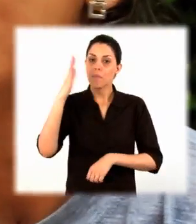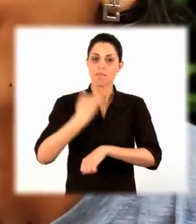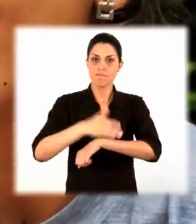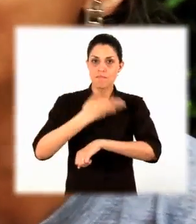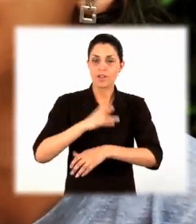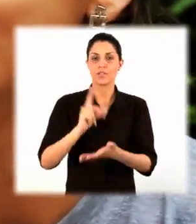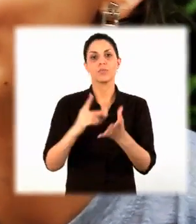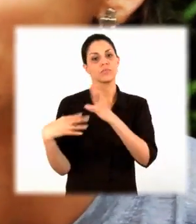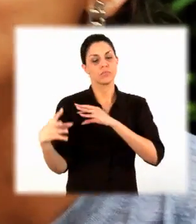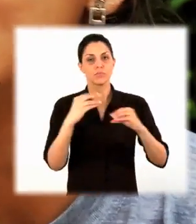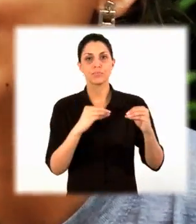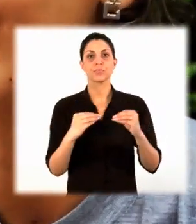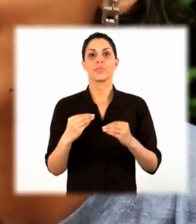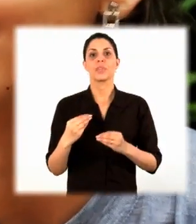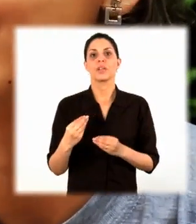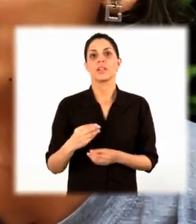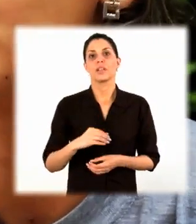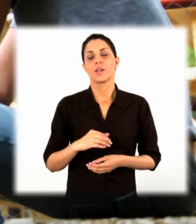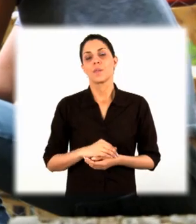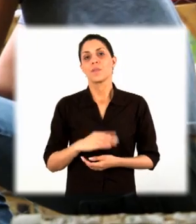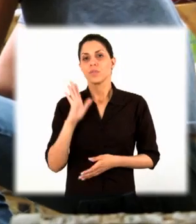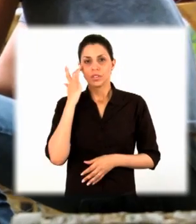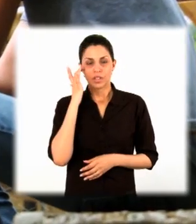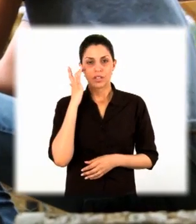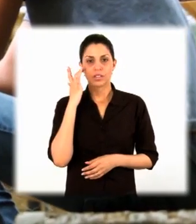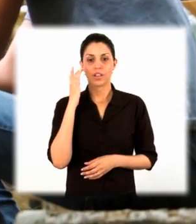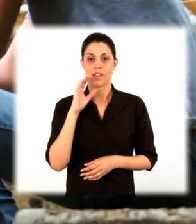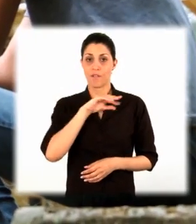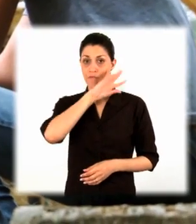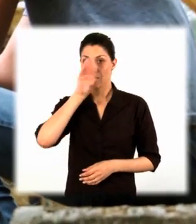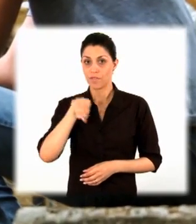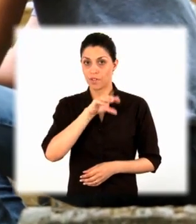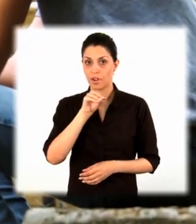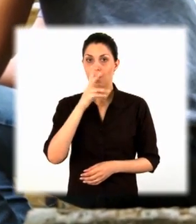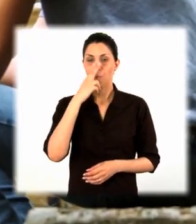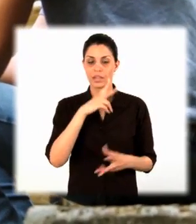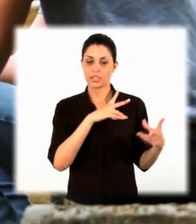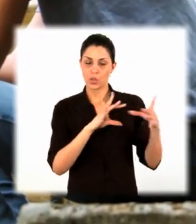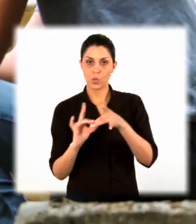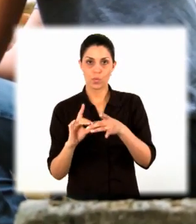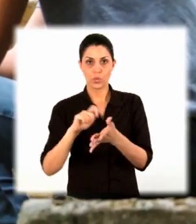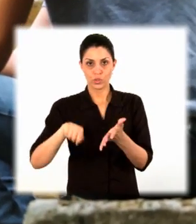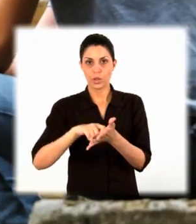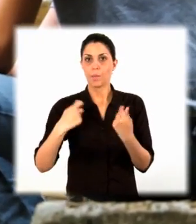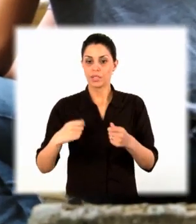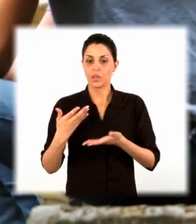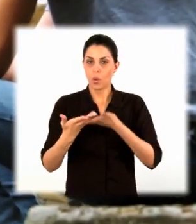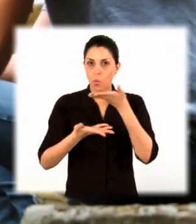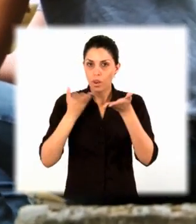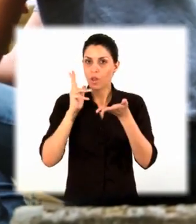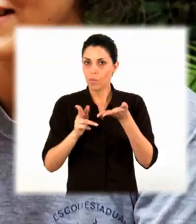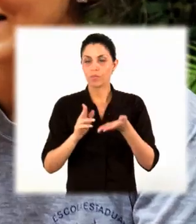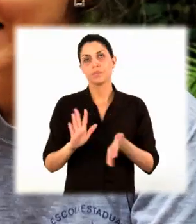prática. Ao falar, eu tento me corrigir e eu guardo aquilo. Você acha, então, que a fala, ela é como a escrita? A gente tem que ter o mesmo cuidado na hora de escrever,